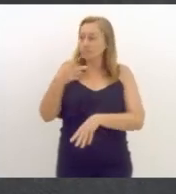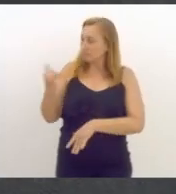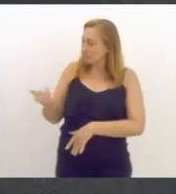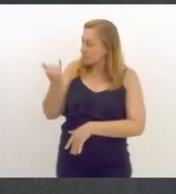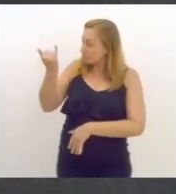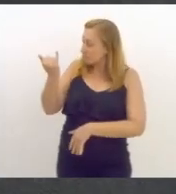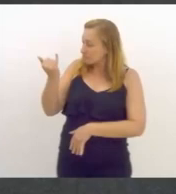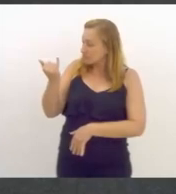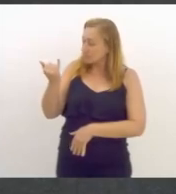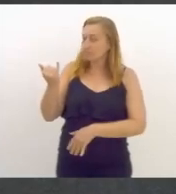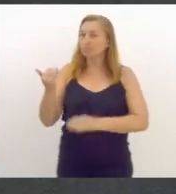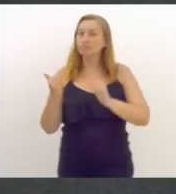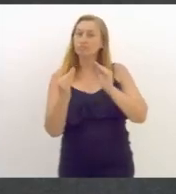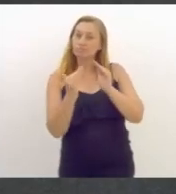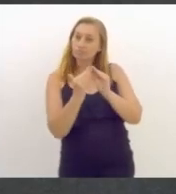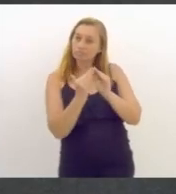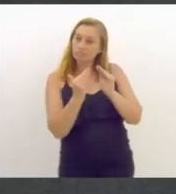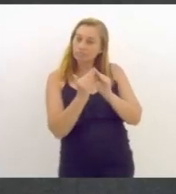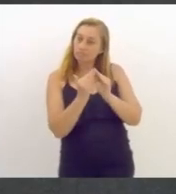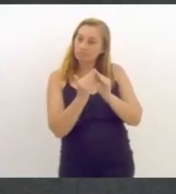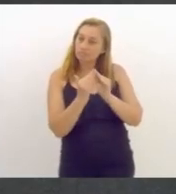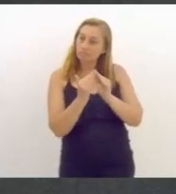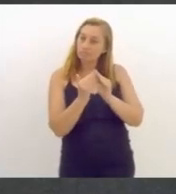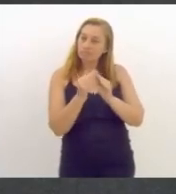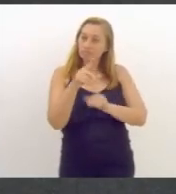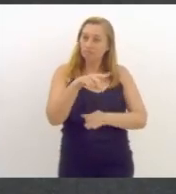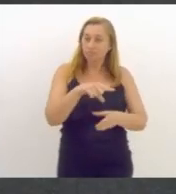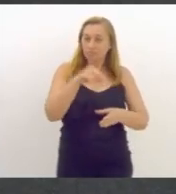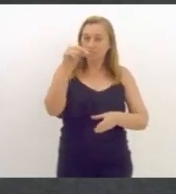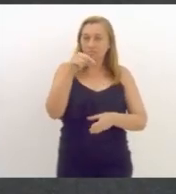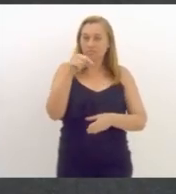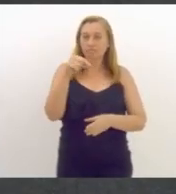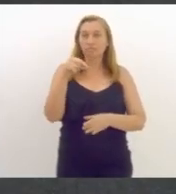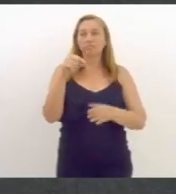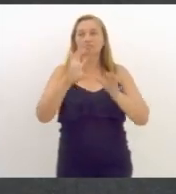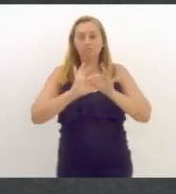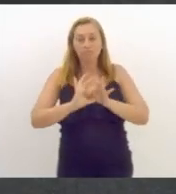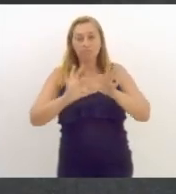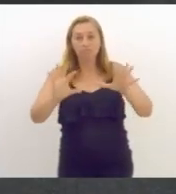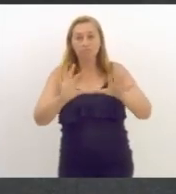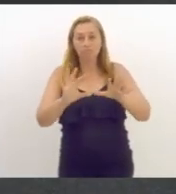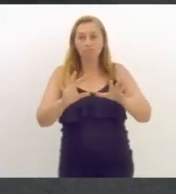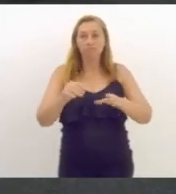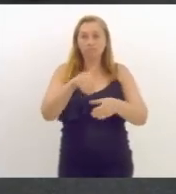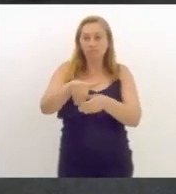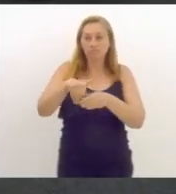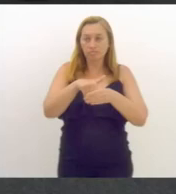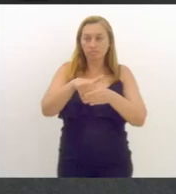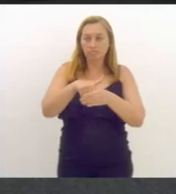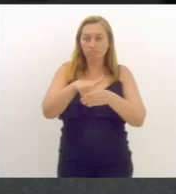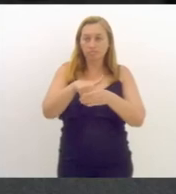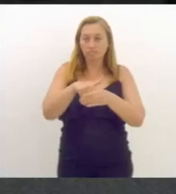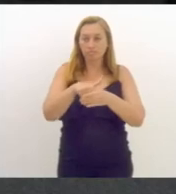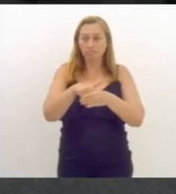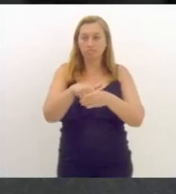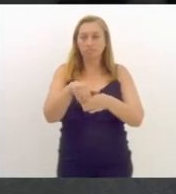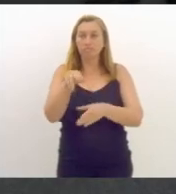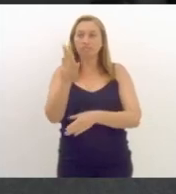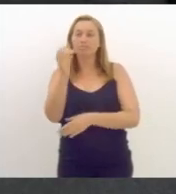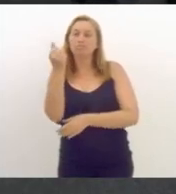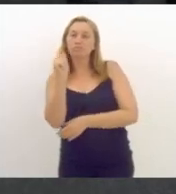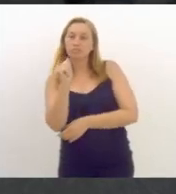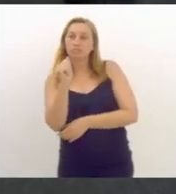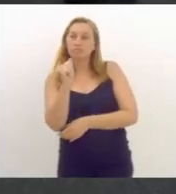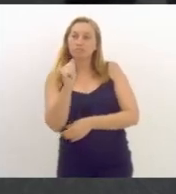importante essa casa que foi Eleita democraticamente pelos votos colocado em urnas